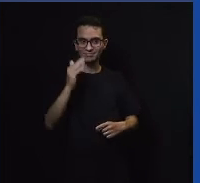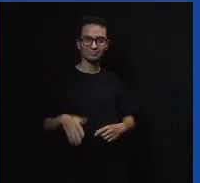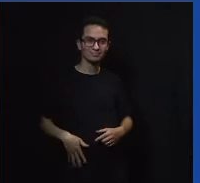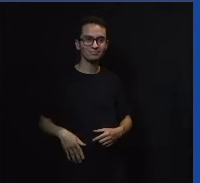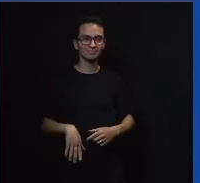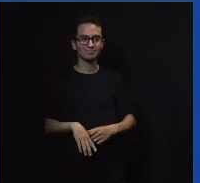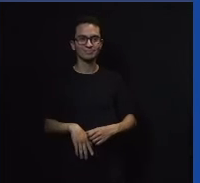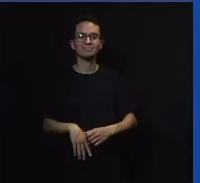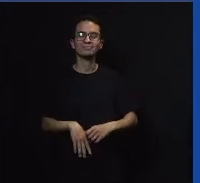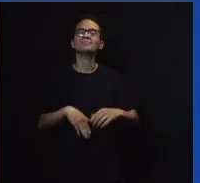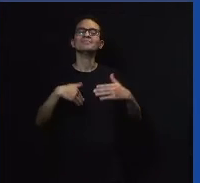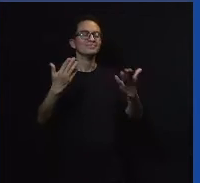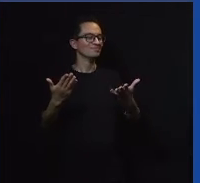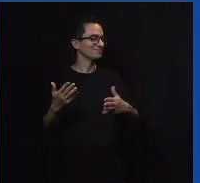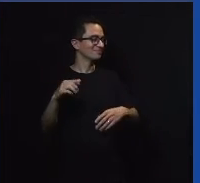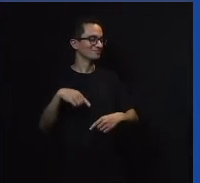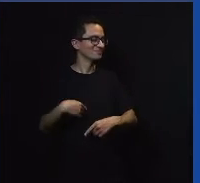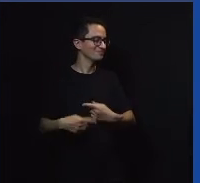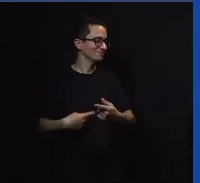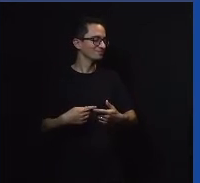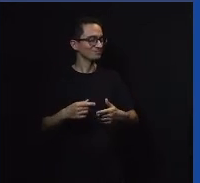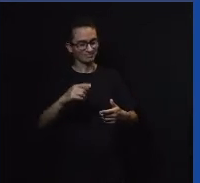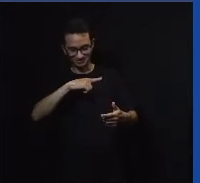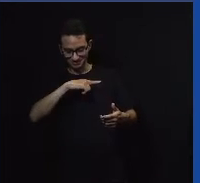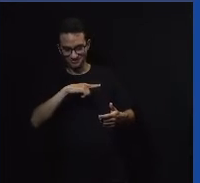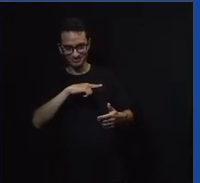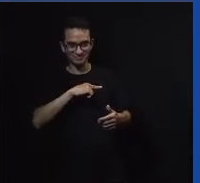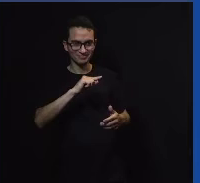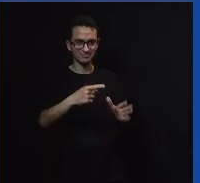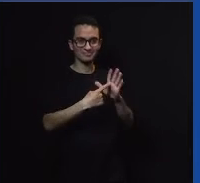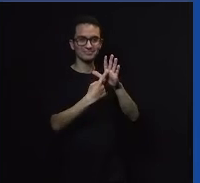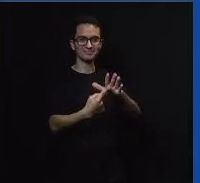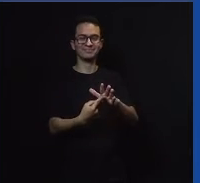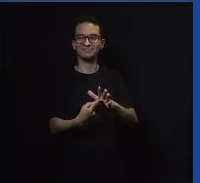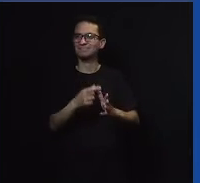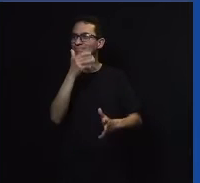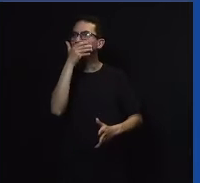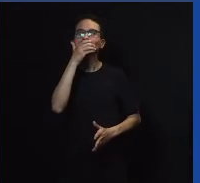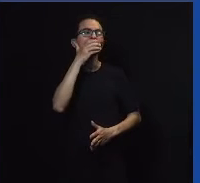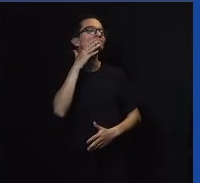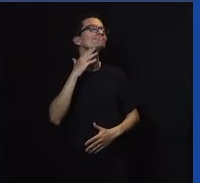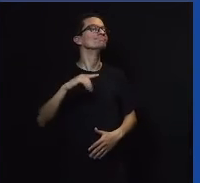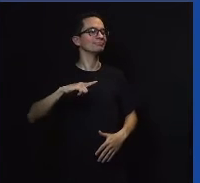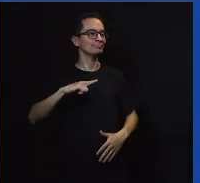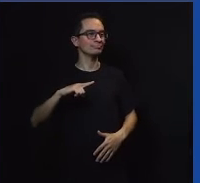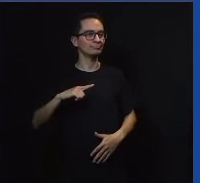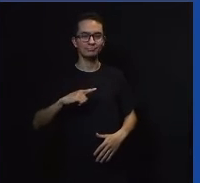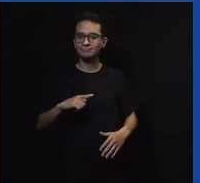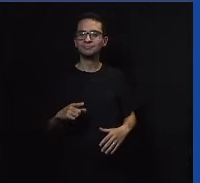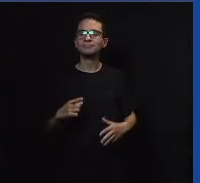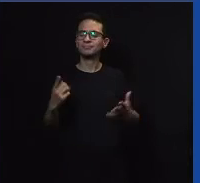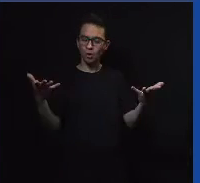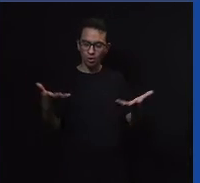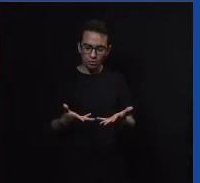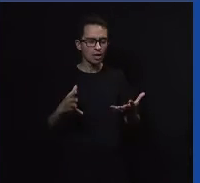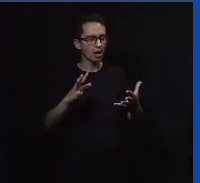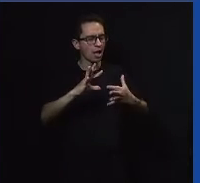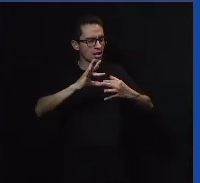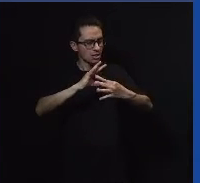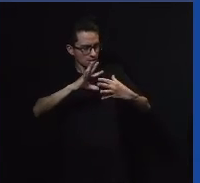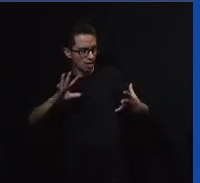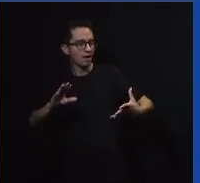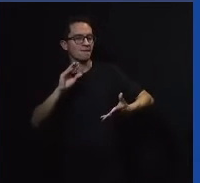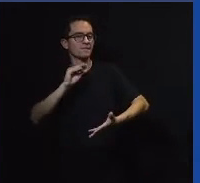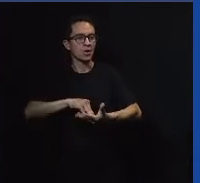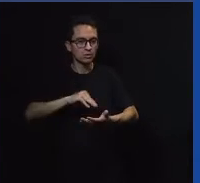daquele projeto, né? Então, mostrar, né, por exemplo, no caso do Collab, que está em qualquer município do Brasil, isso é uma forma de desvincular da imagem